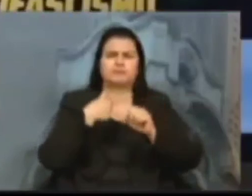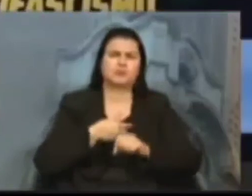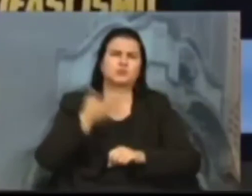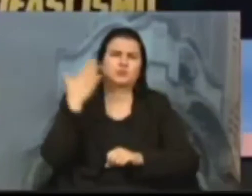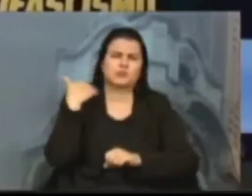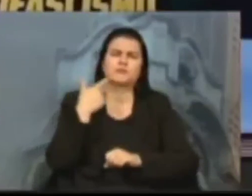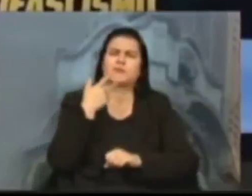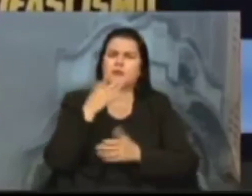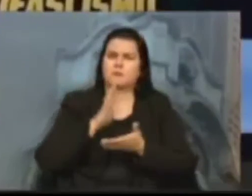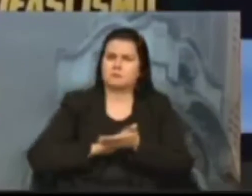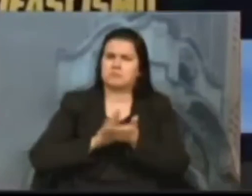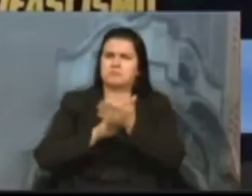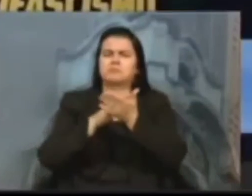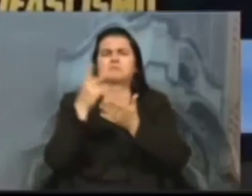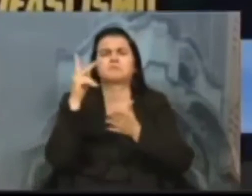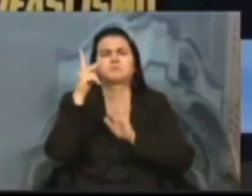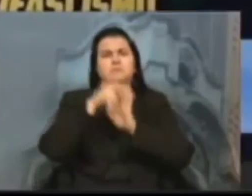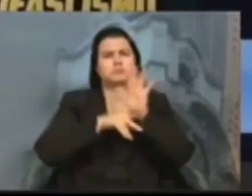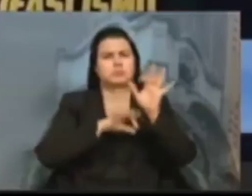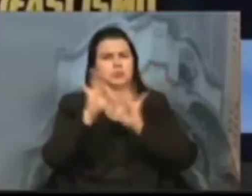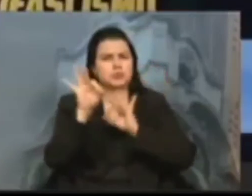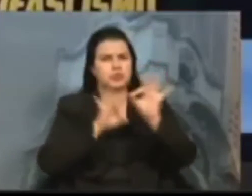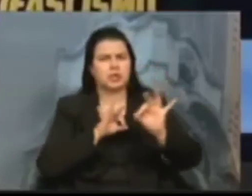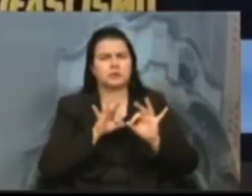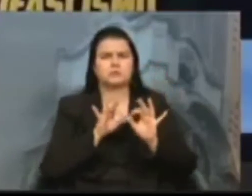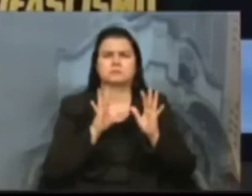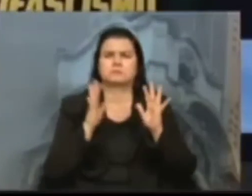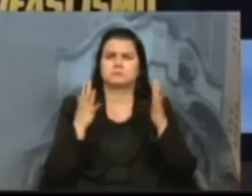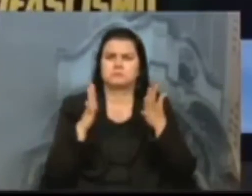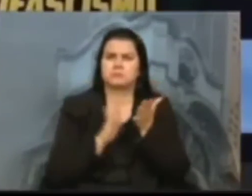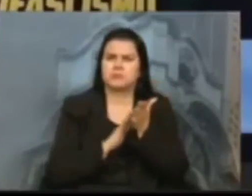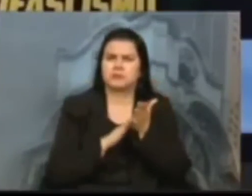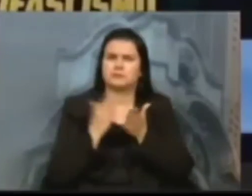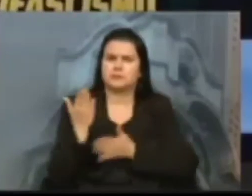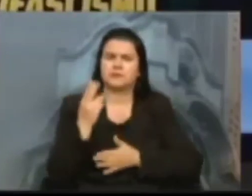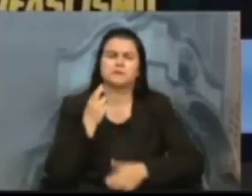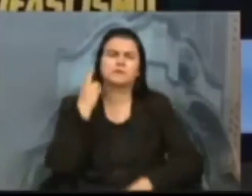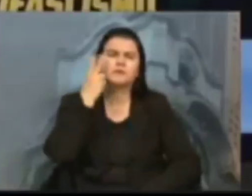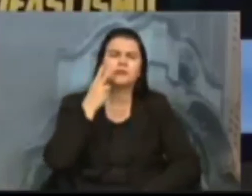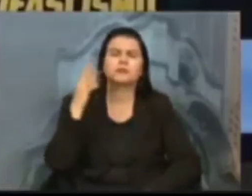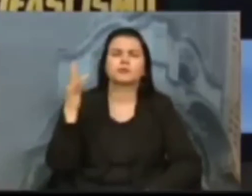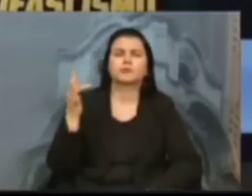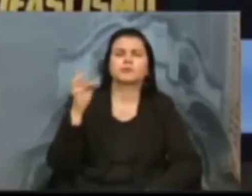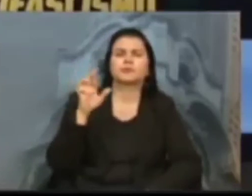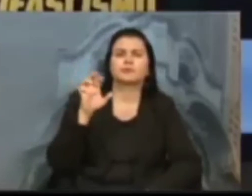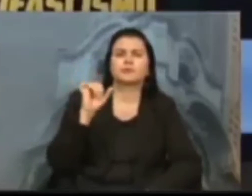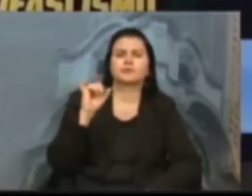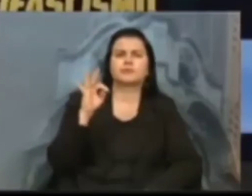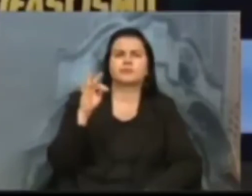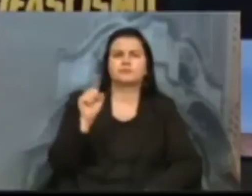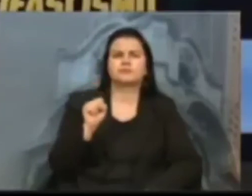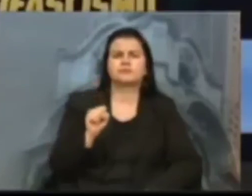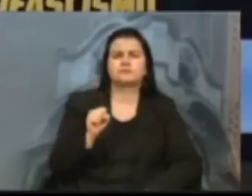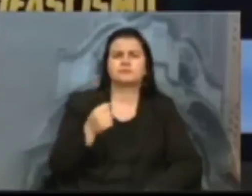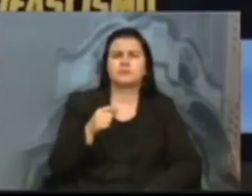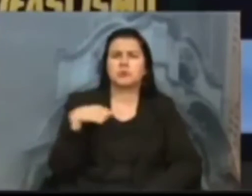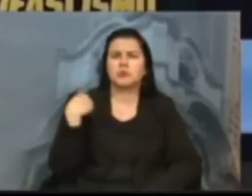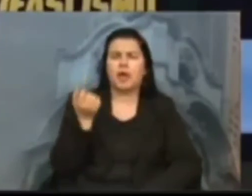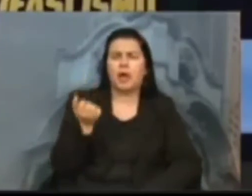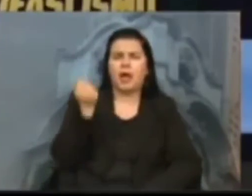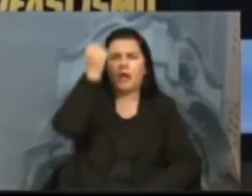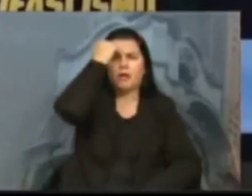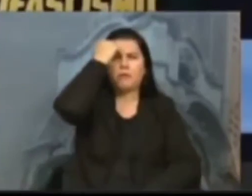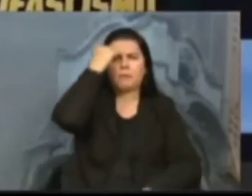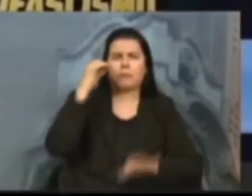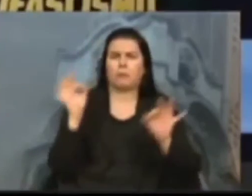ao projeto e elogiando o vereador José Freitas. Então não há qualquer tipo de arrependimento, qualquer